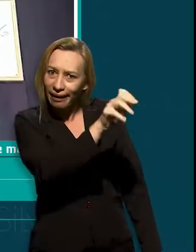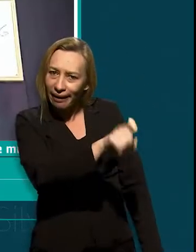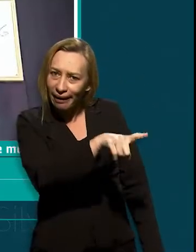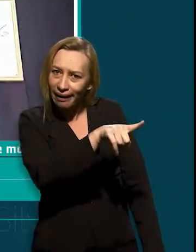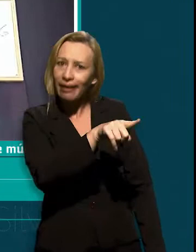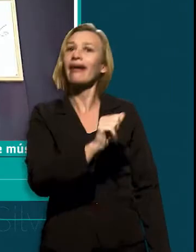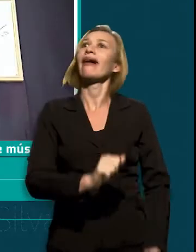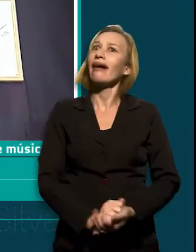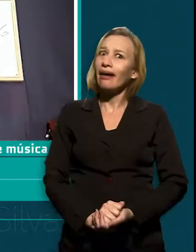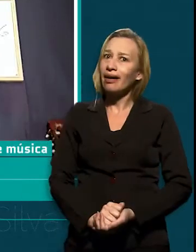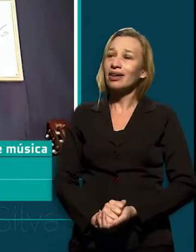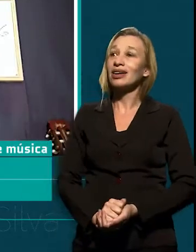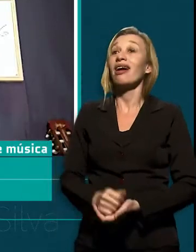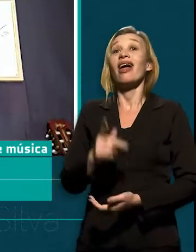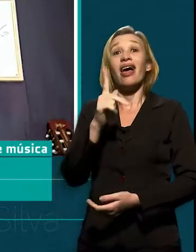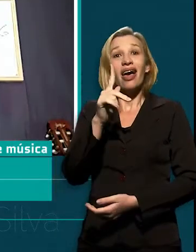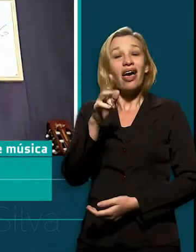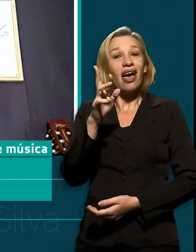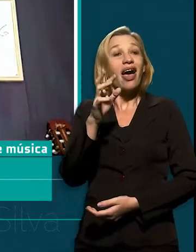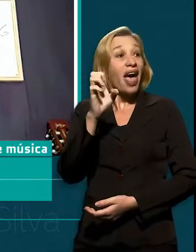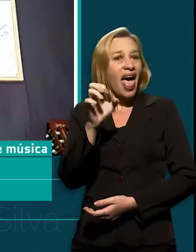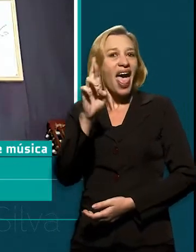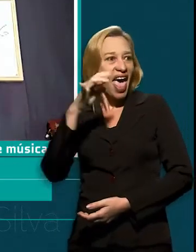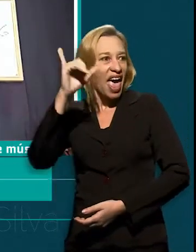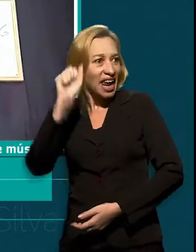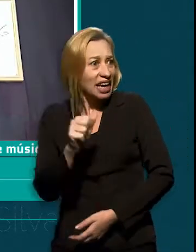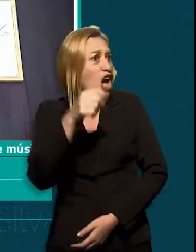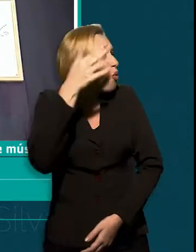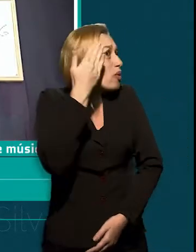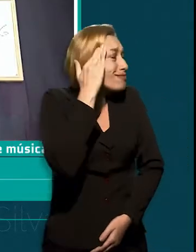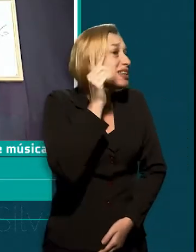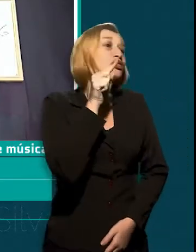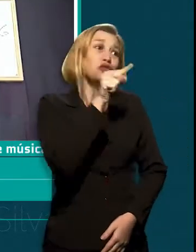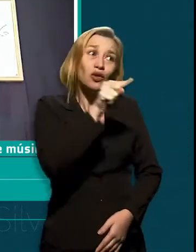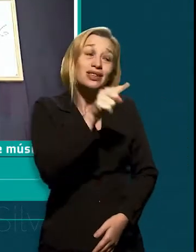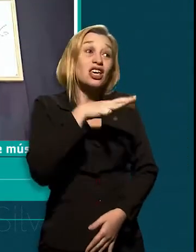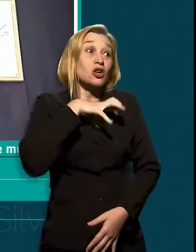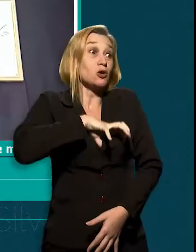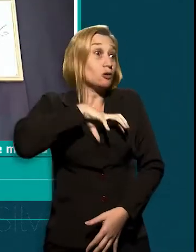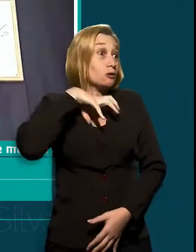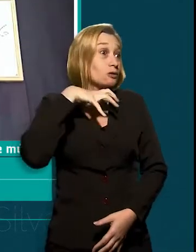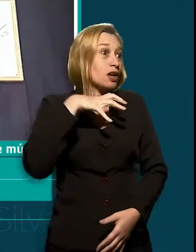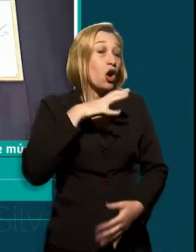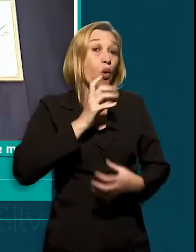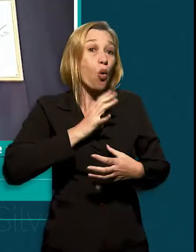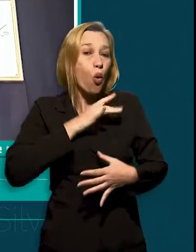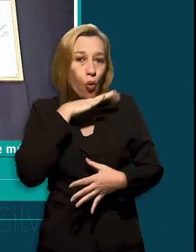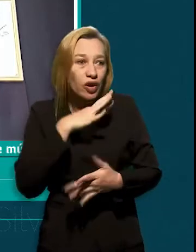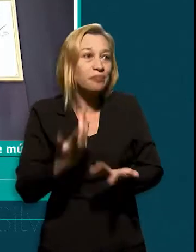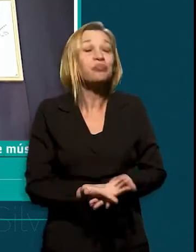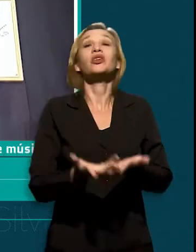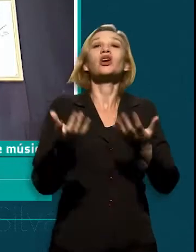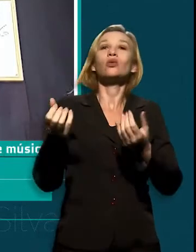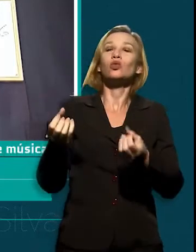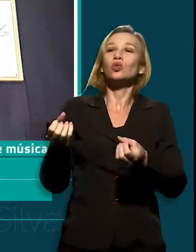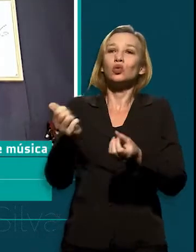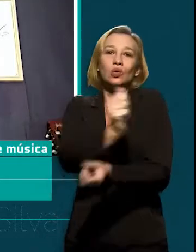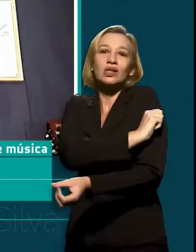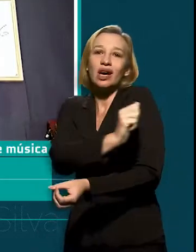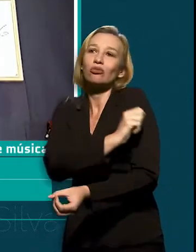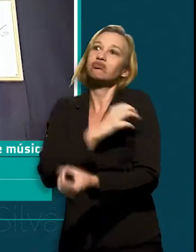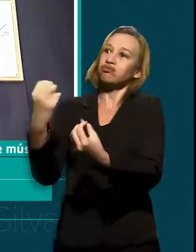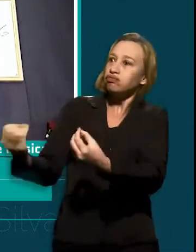Facebook você Muito pior, dominava, Érica. rapaz. Érica, eu super te entendo. Era horrível. E aí meus alunos